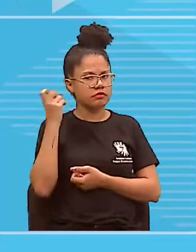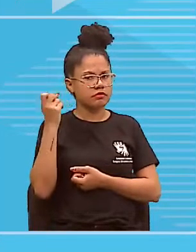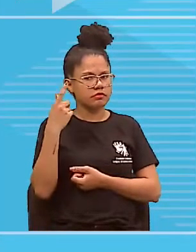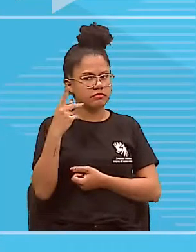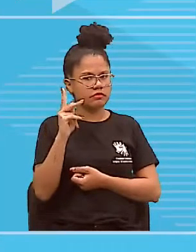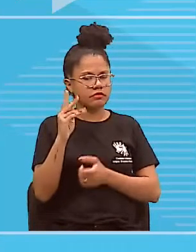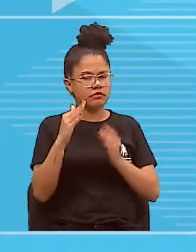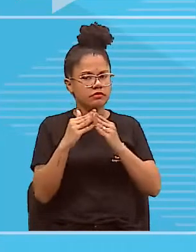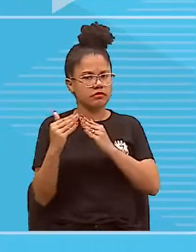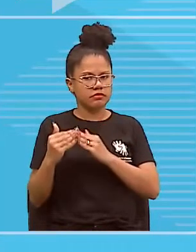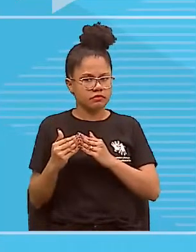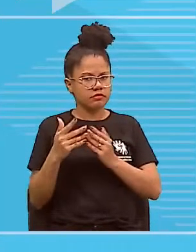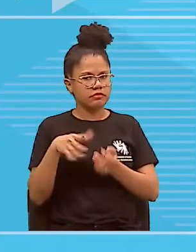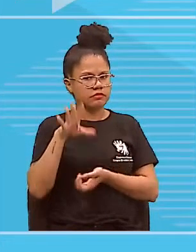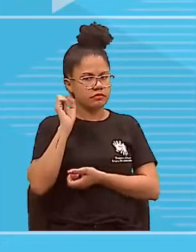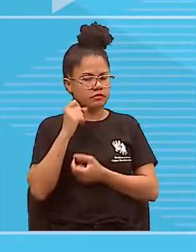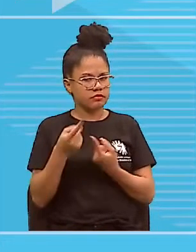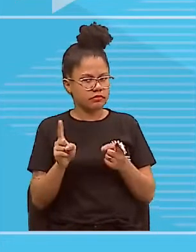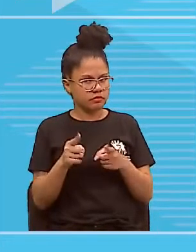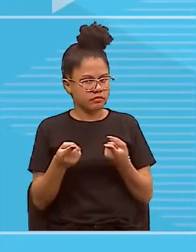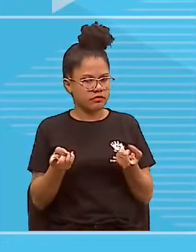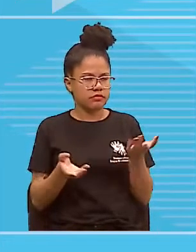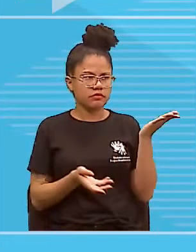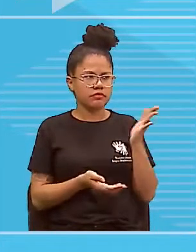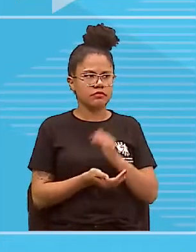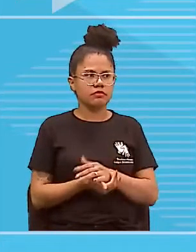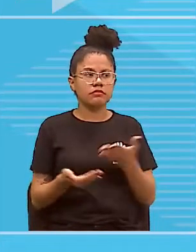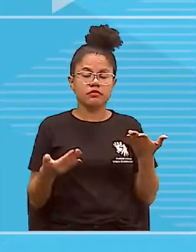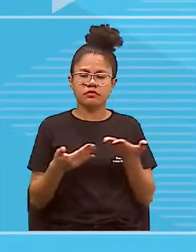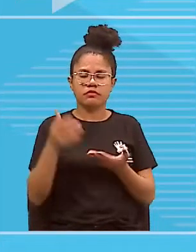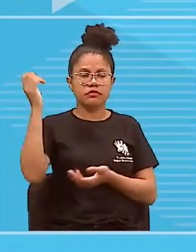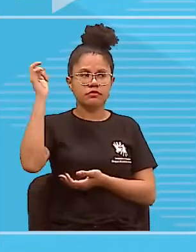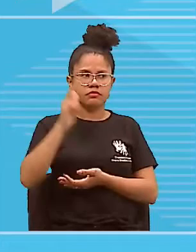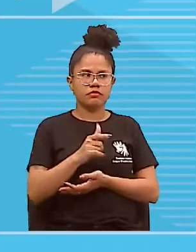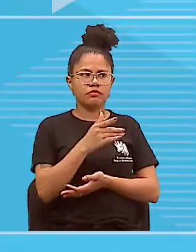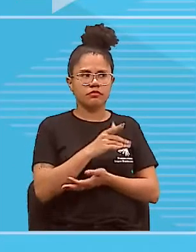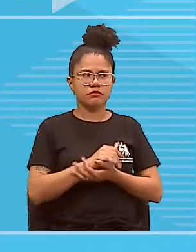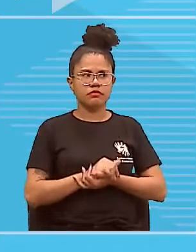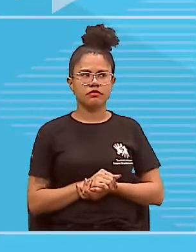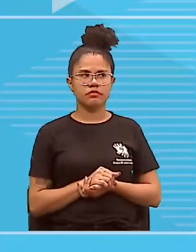para a luz para a luz